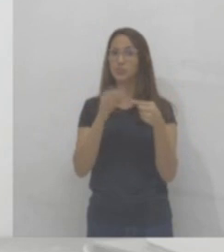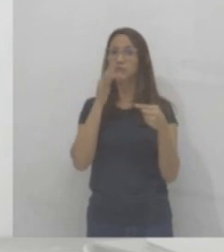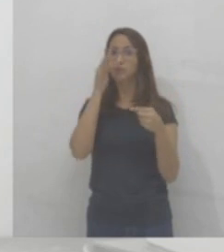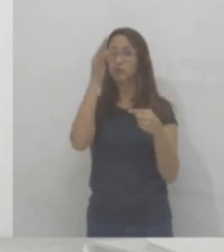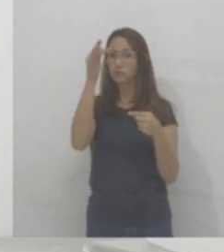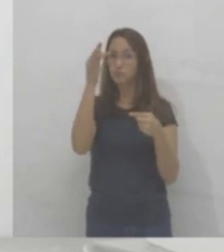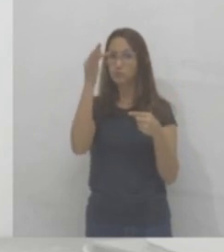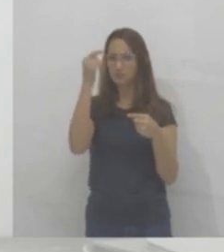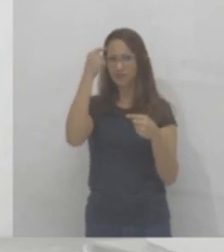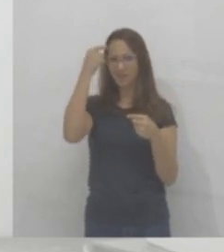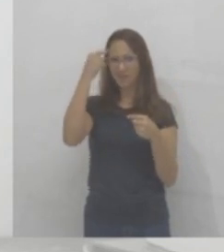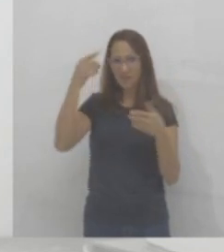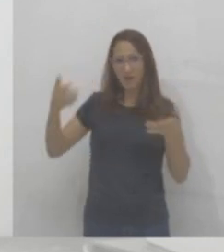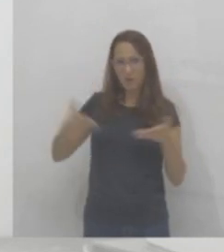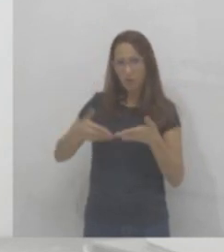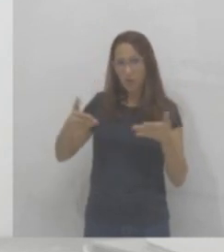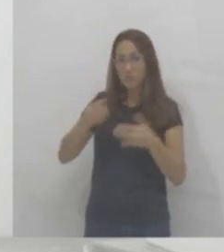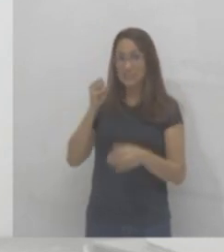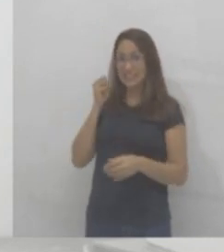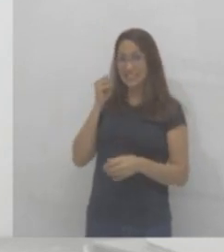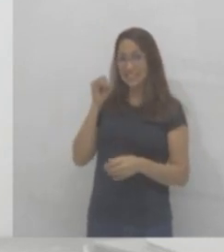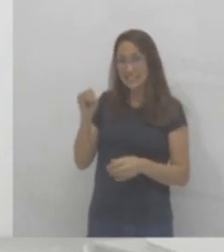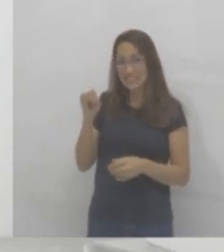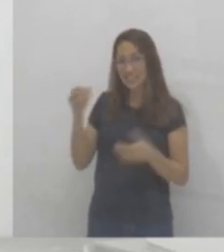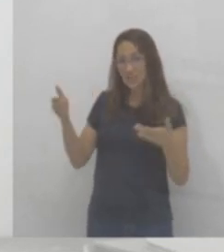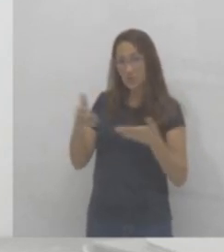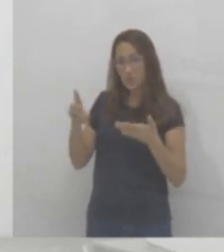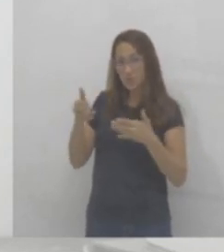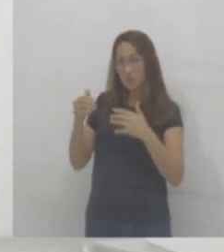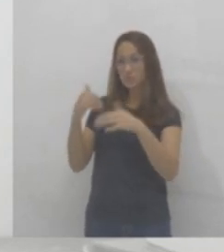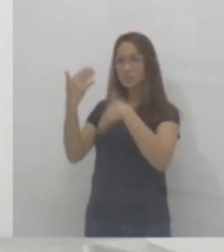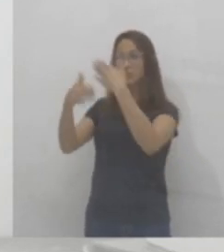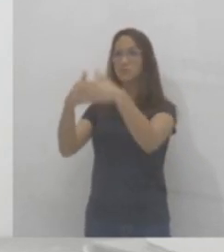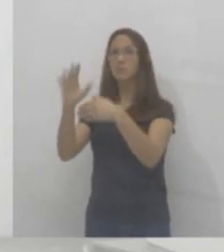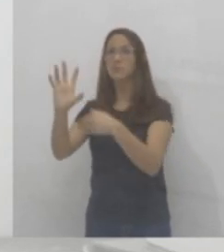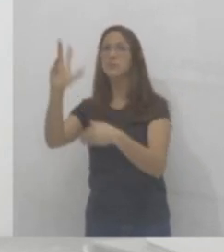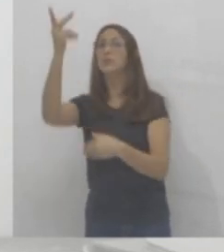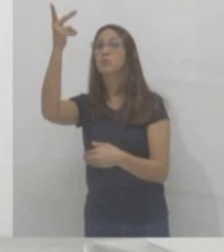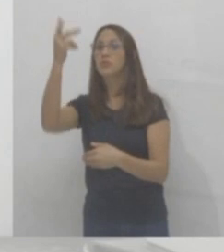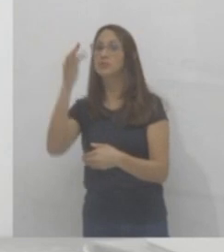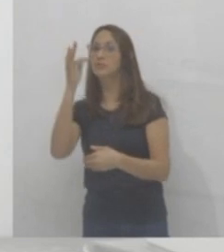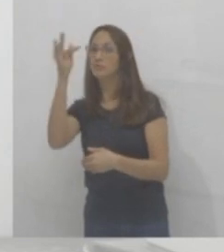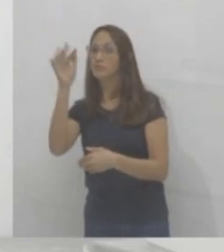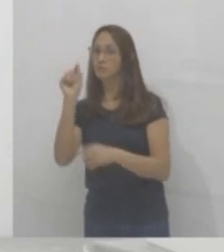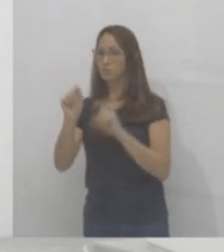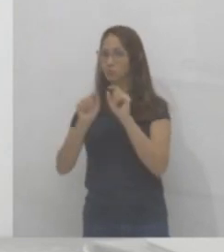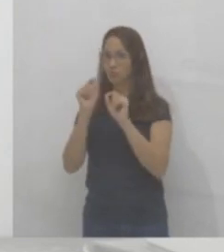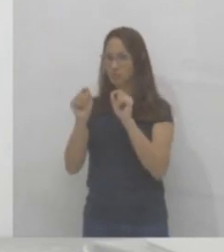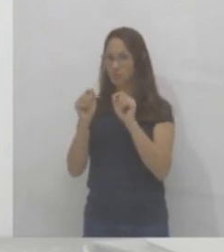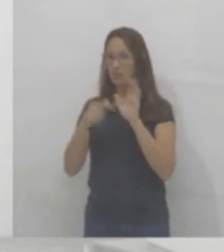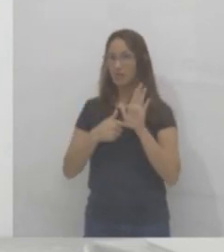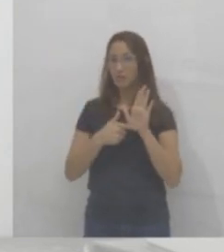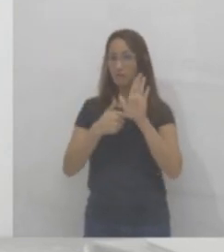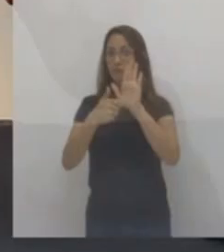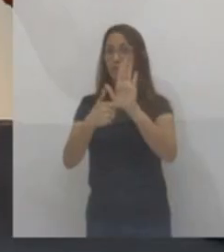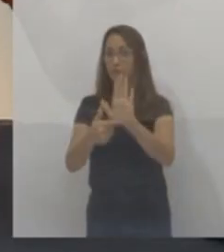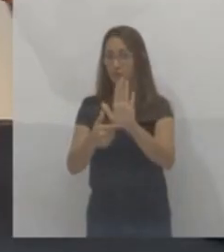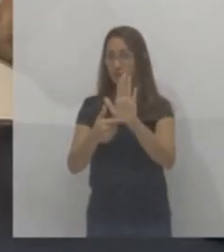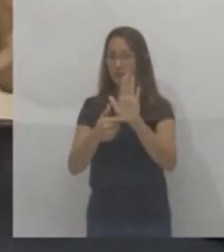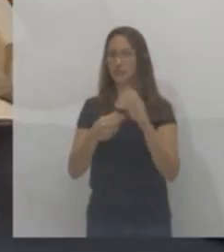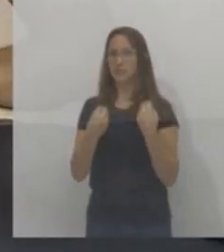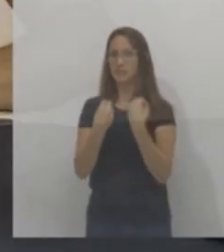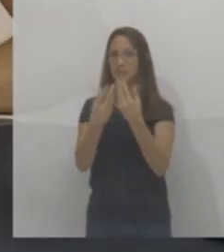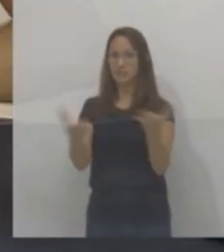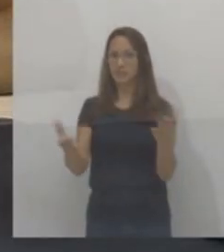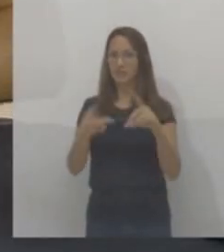consequências dessas situações, dessas condições sendo colocadas aqui. Então, Qual é o exercício? Aqui ainda não é a nossa atividade de fim de